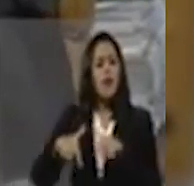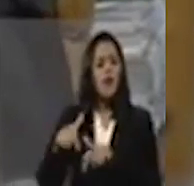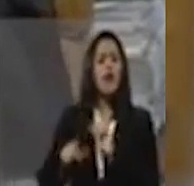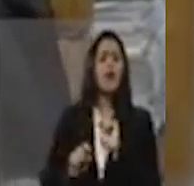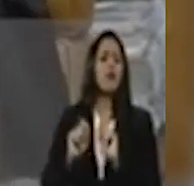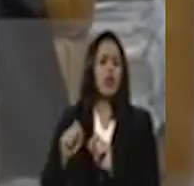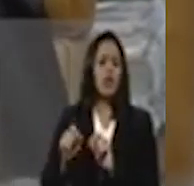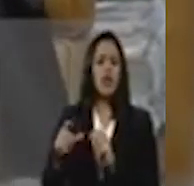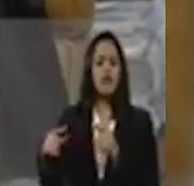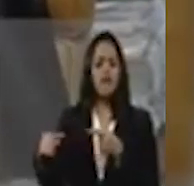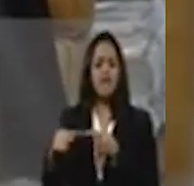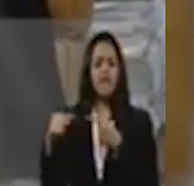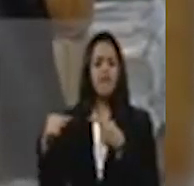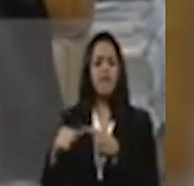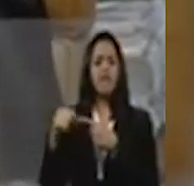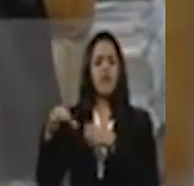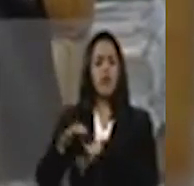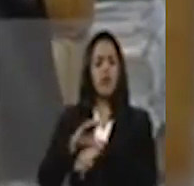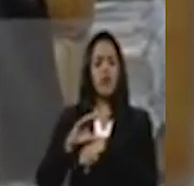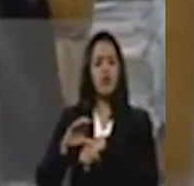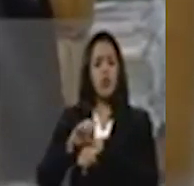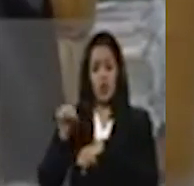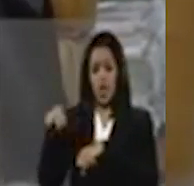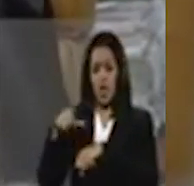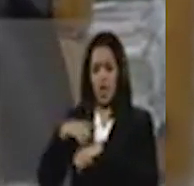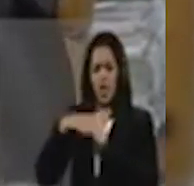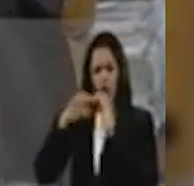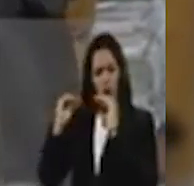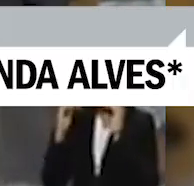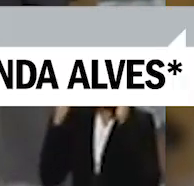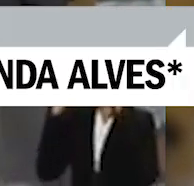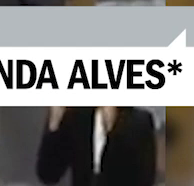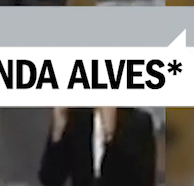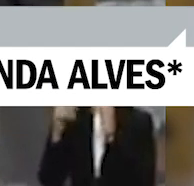jurisdição constitucional, a autoridade